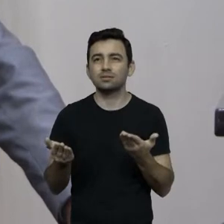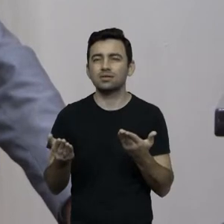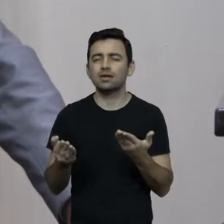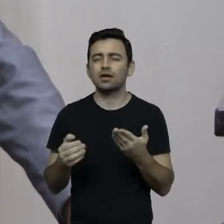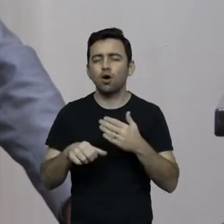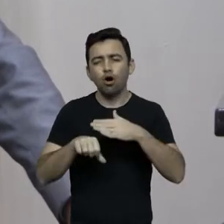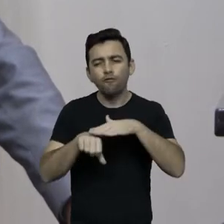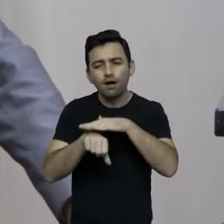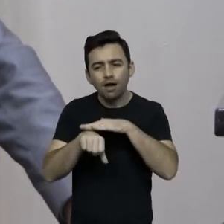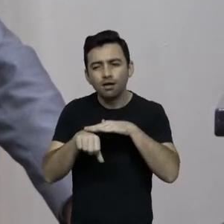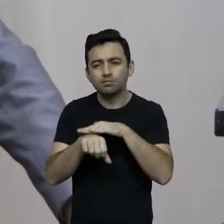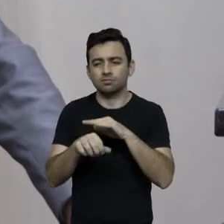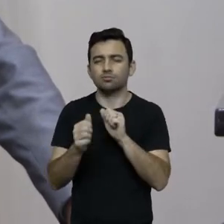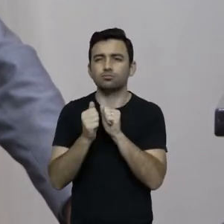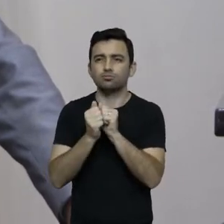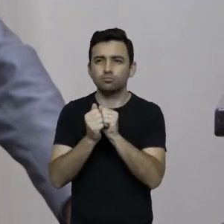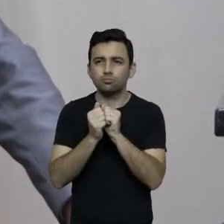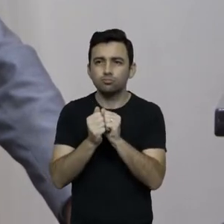conversa